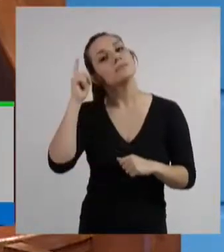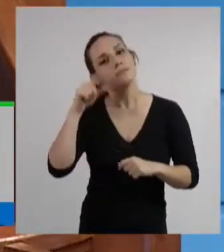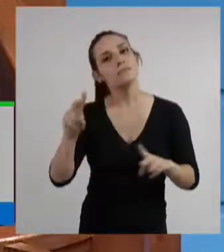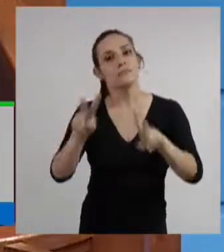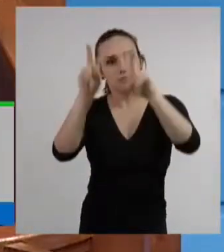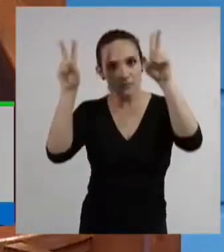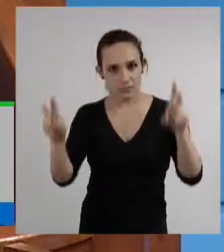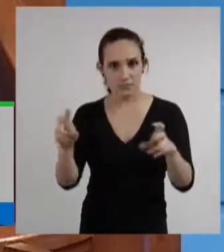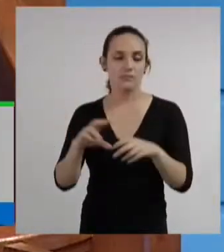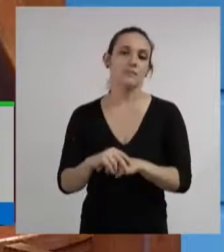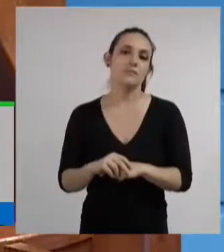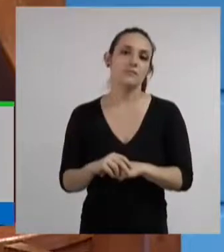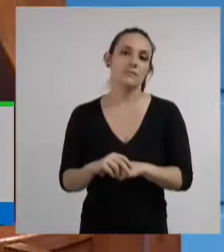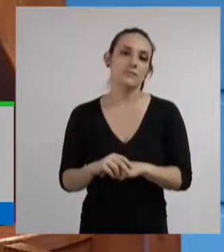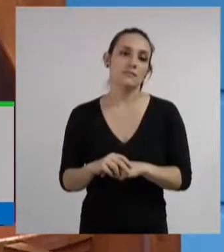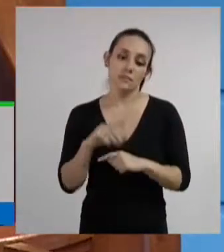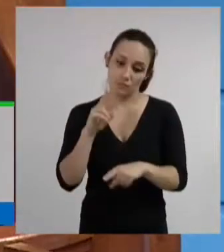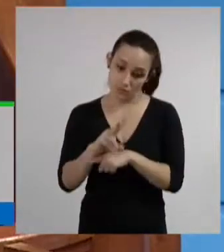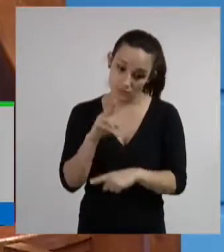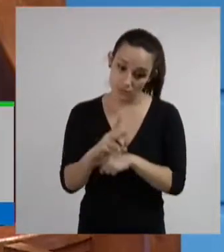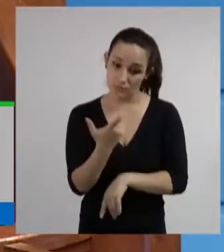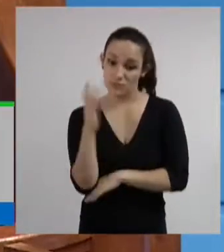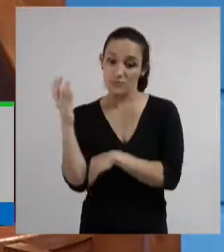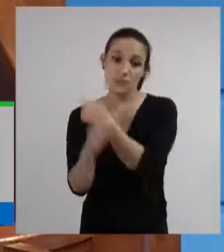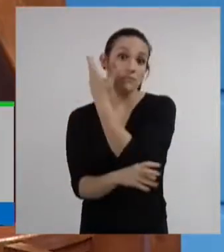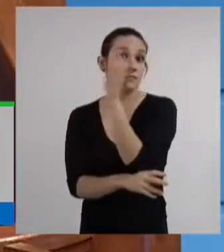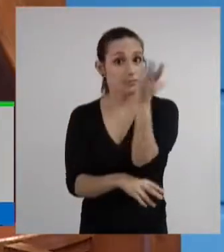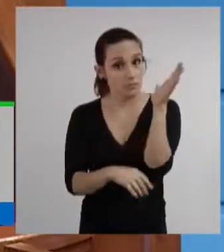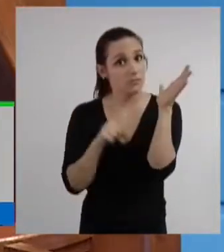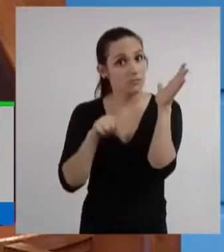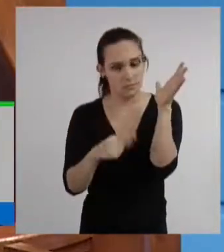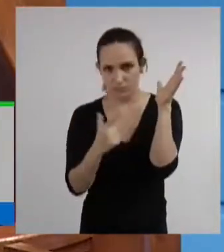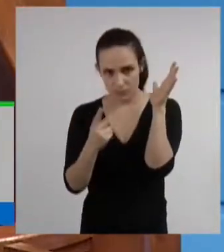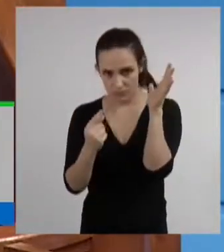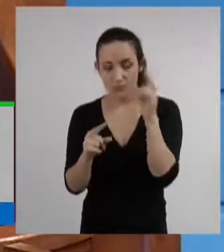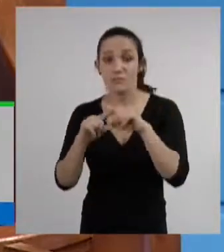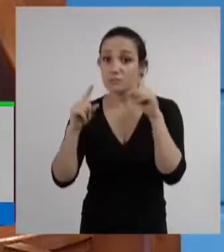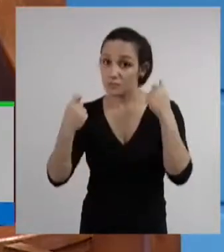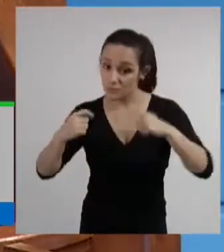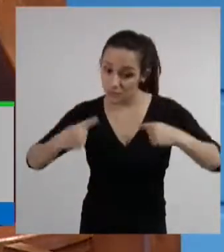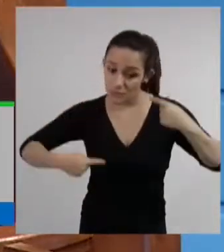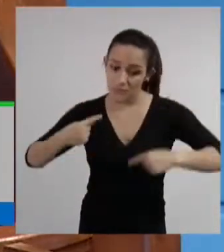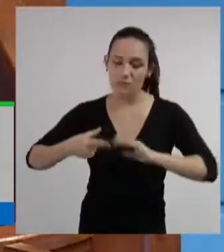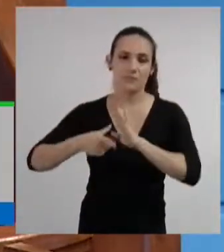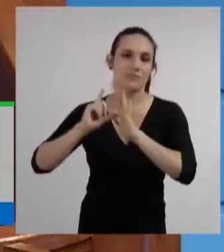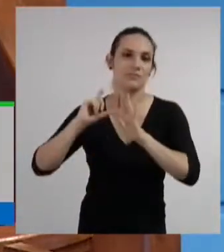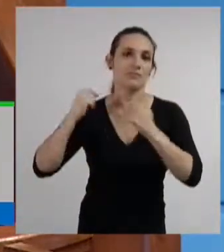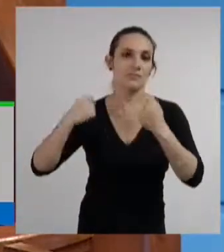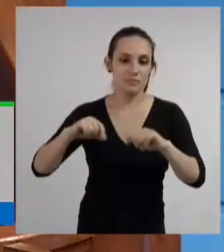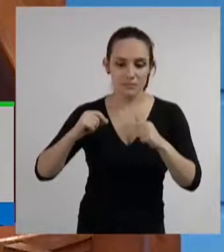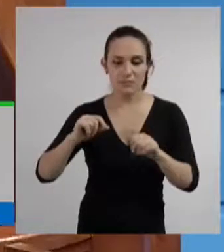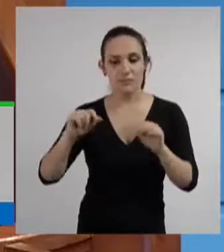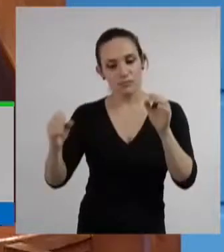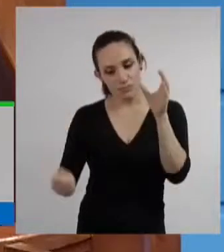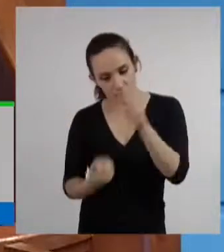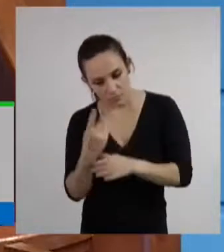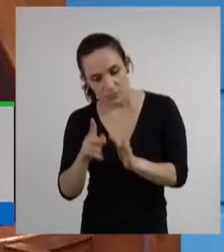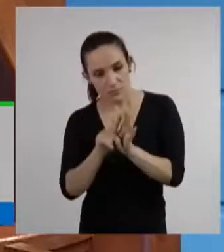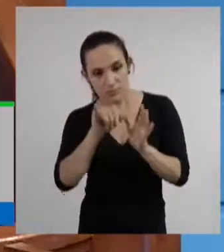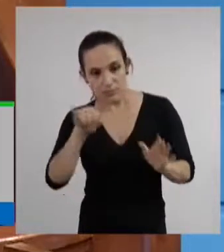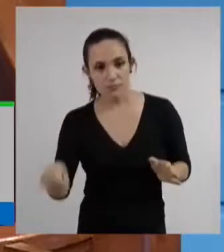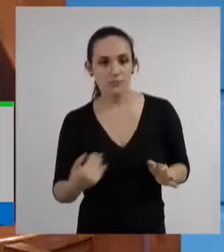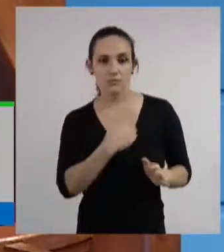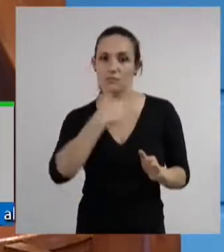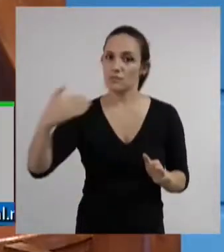questão da preservação, ela passa também por um debate amplo. Colocar no programa de governo, deputada Mara